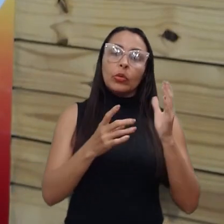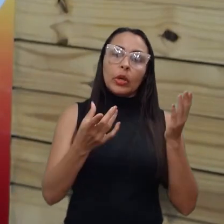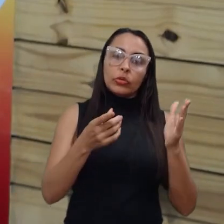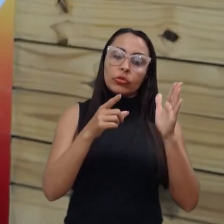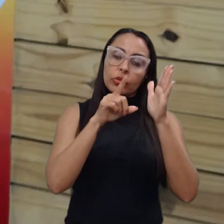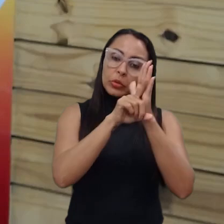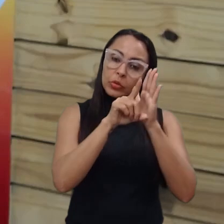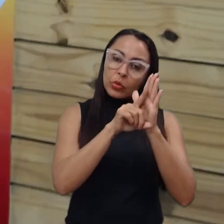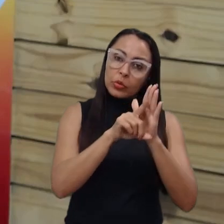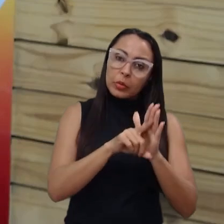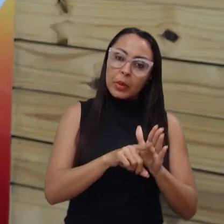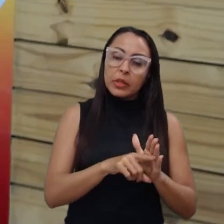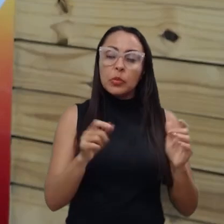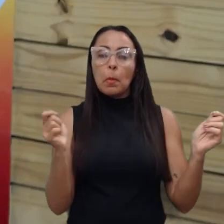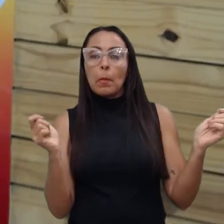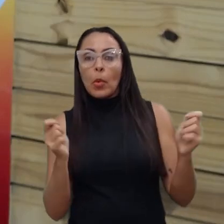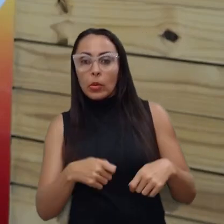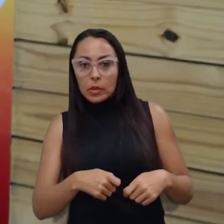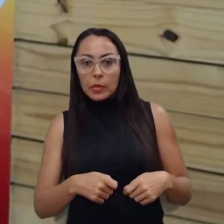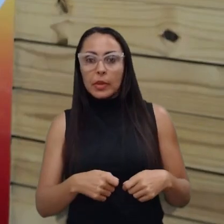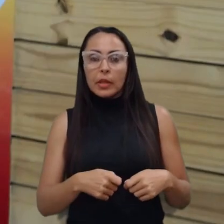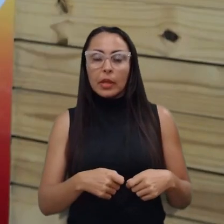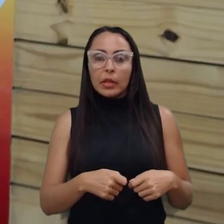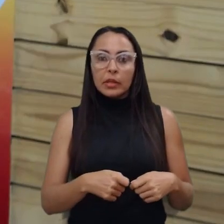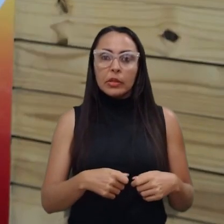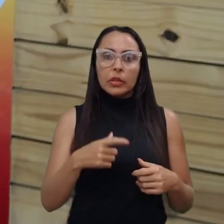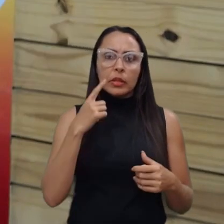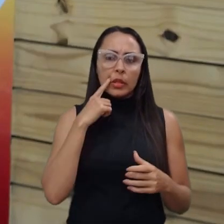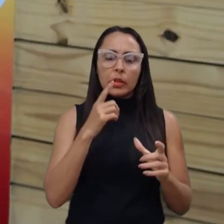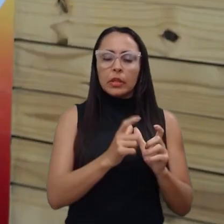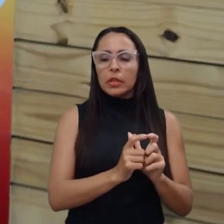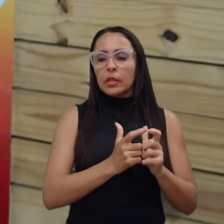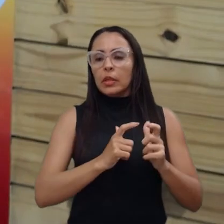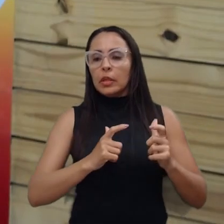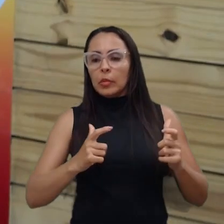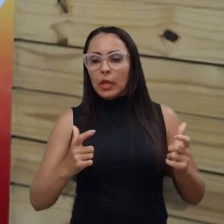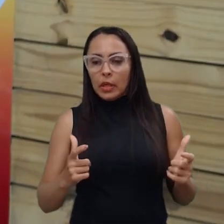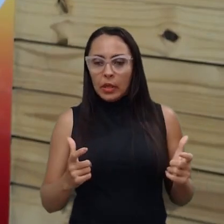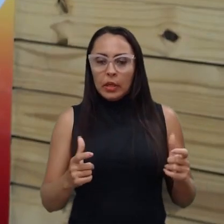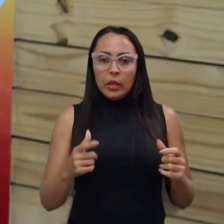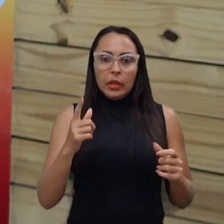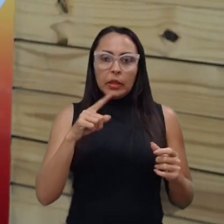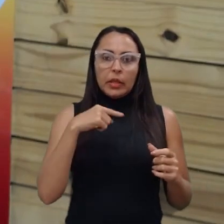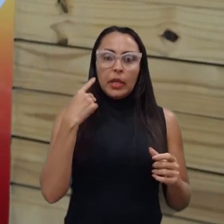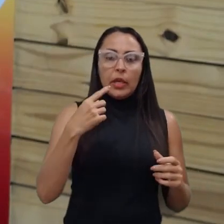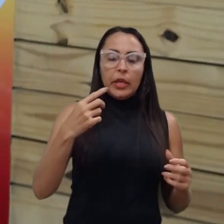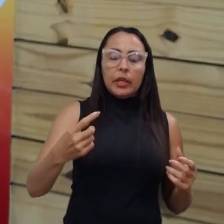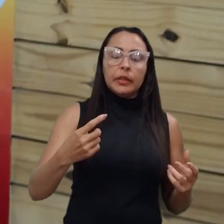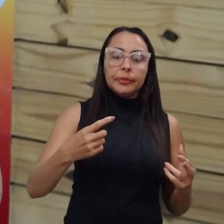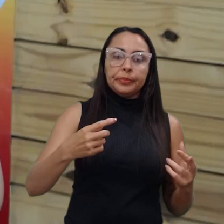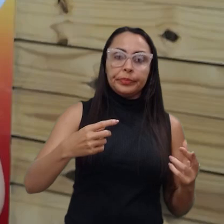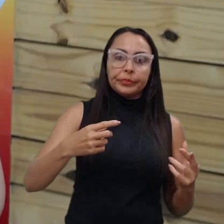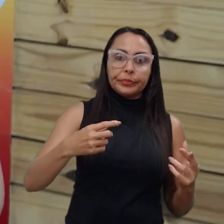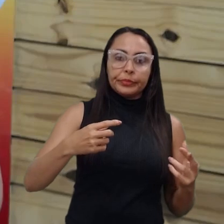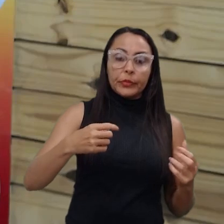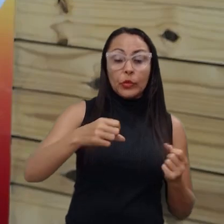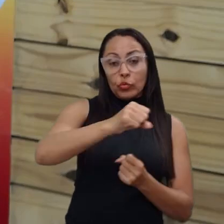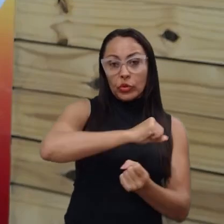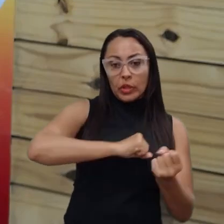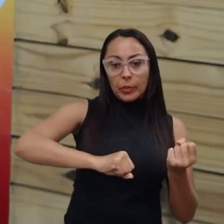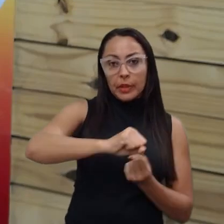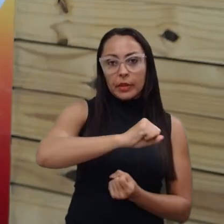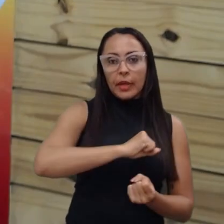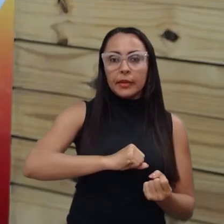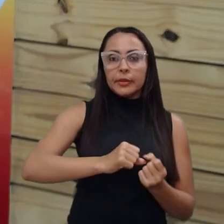questionamentos e as possibilidades imensas, infinitas, que as questões de sustentabilidade traz para a empresa.